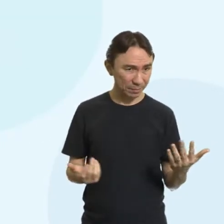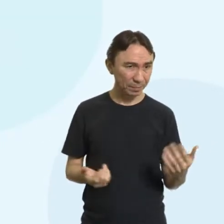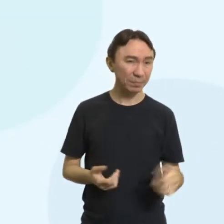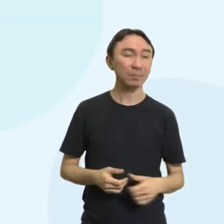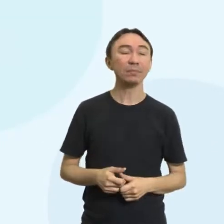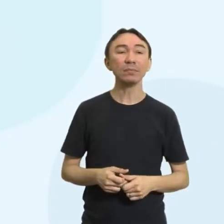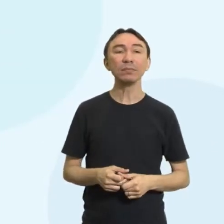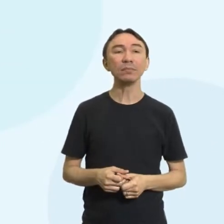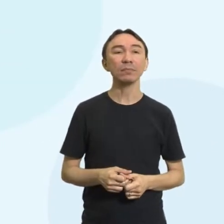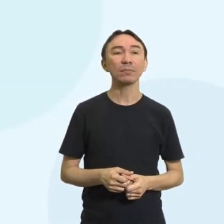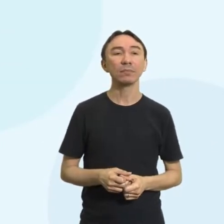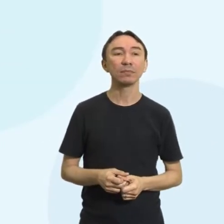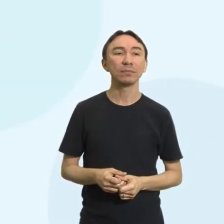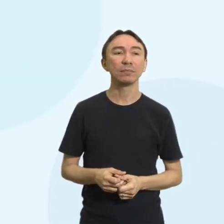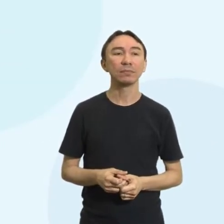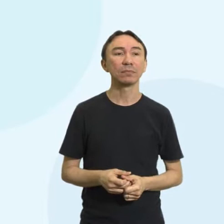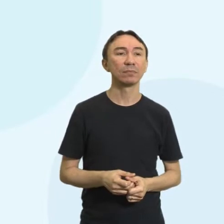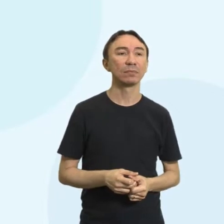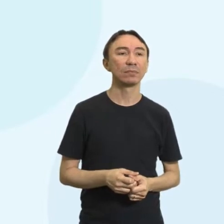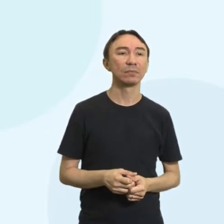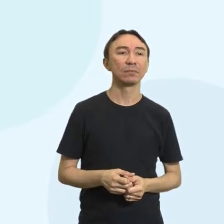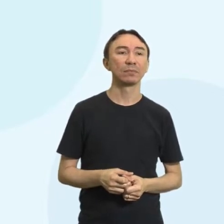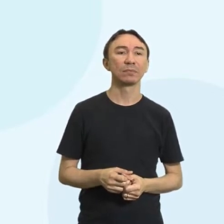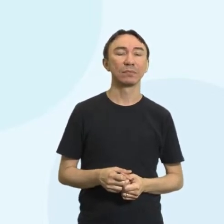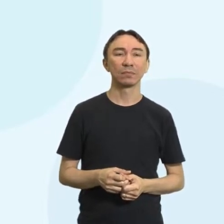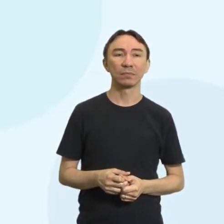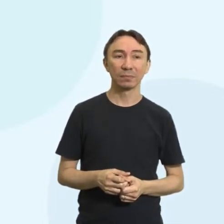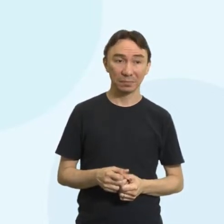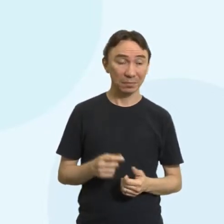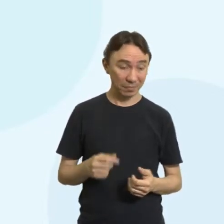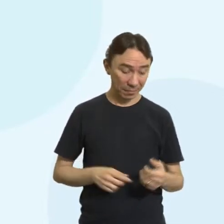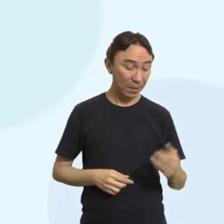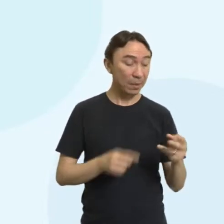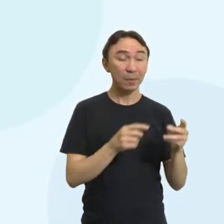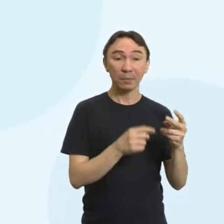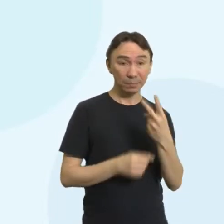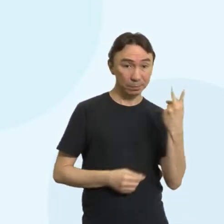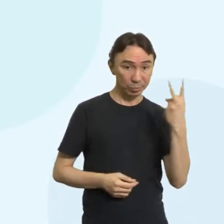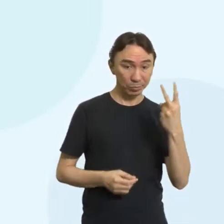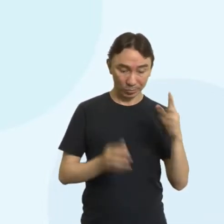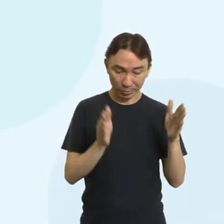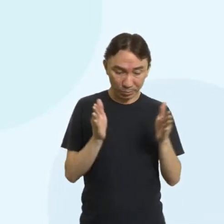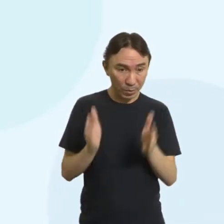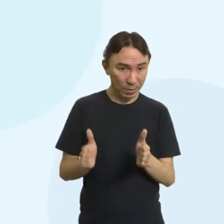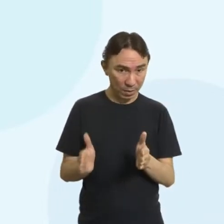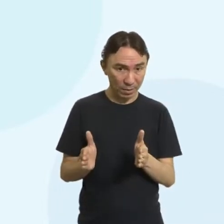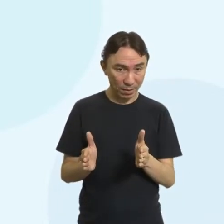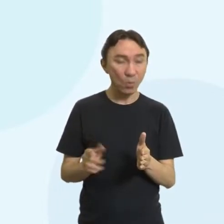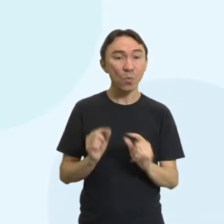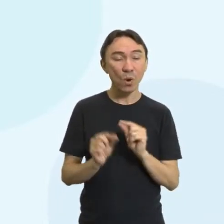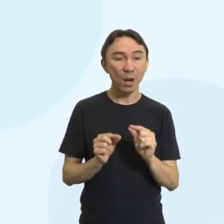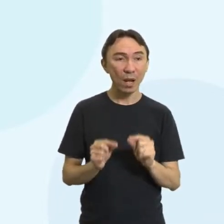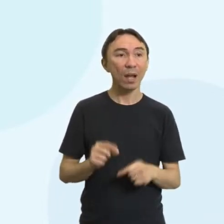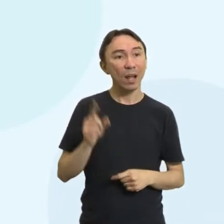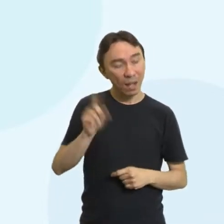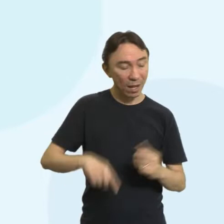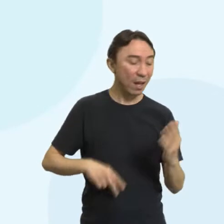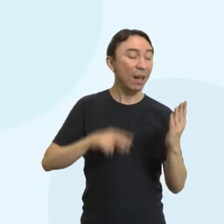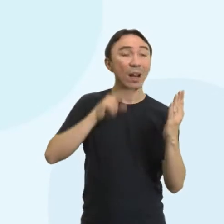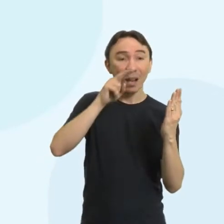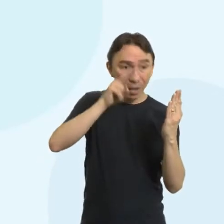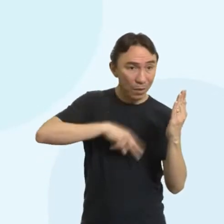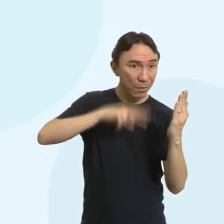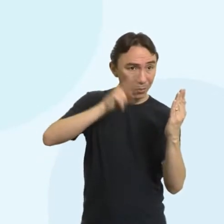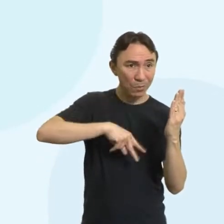slide, por gentileza. Então, o segundo processo é que a leitura é ativa e ela também é